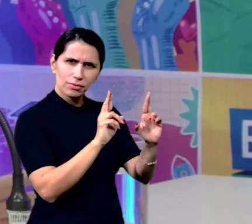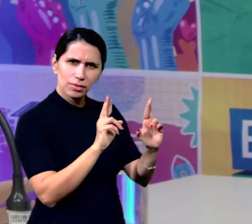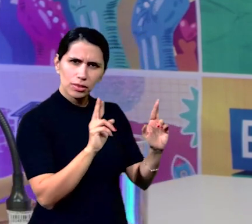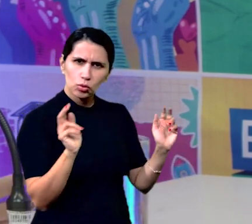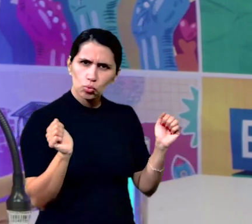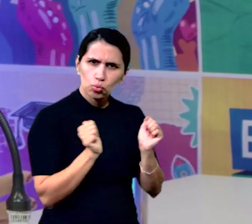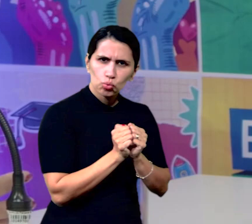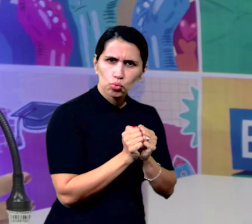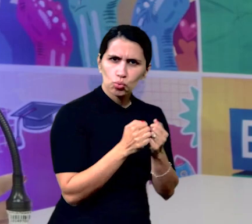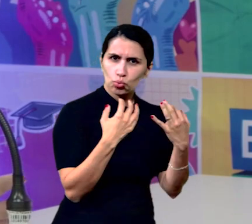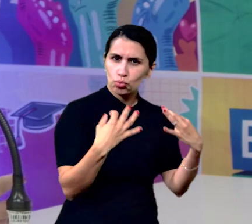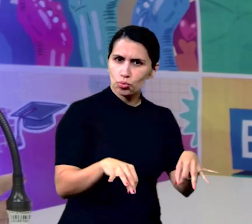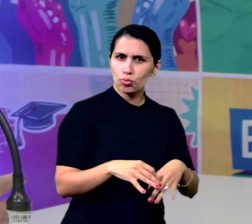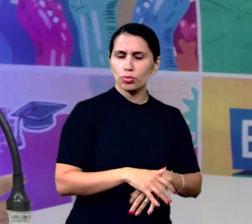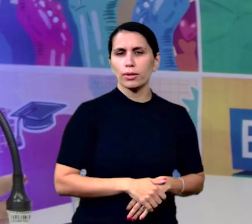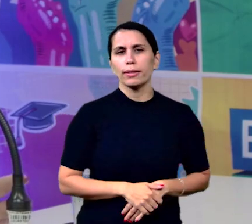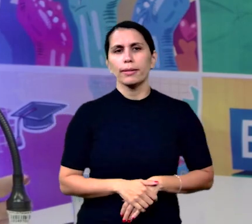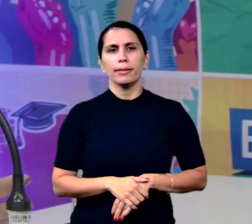juntas, devem andar?